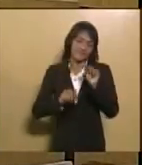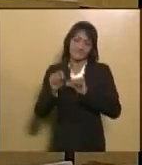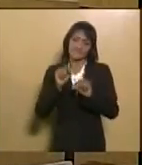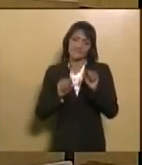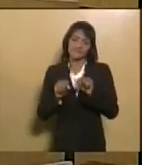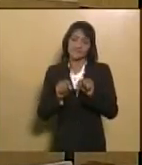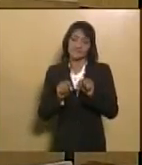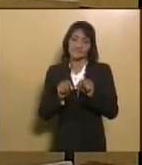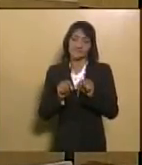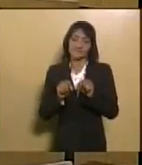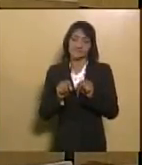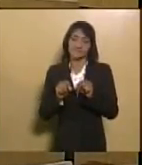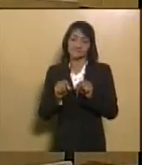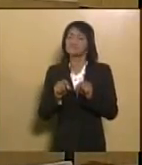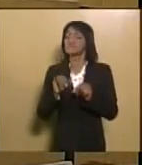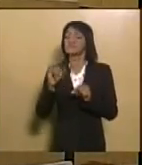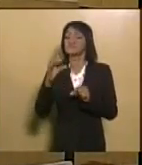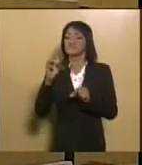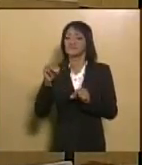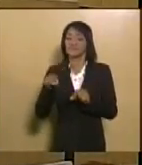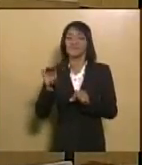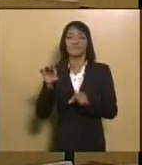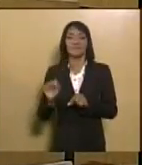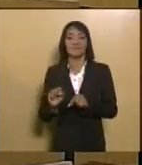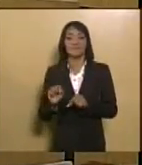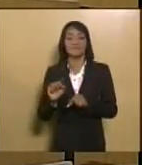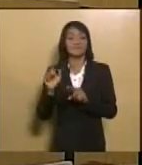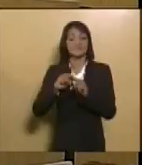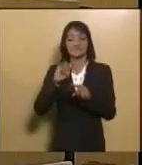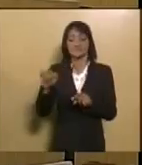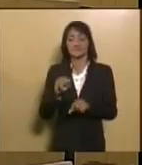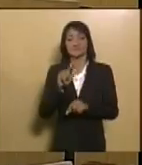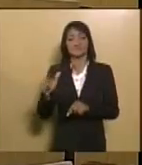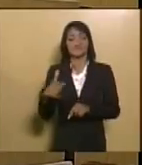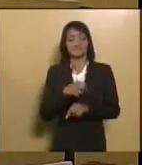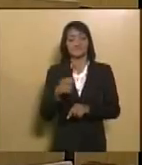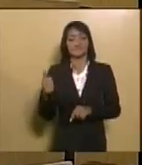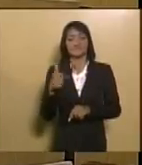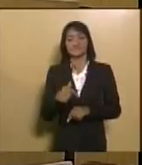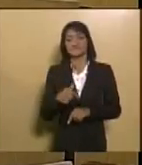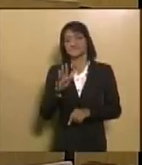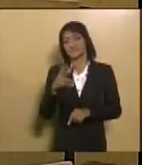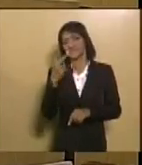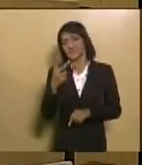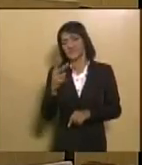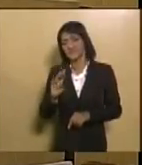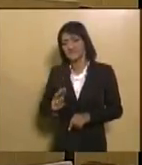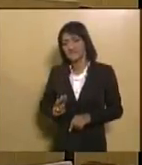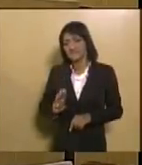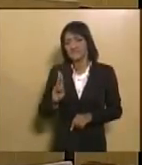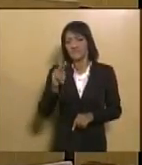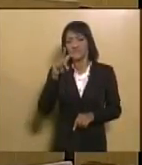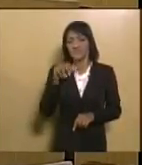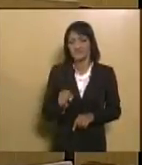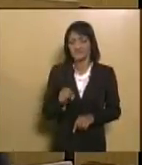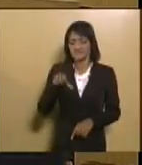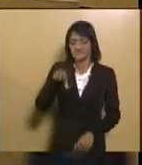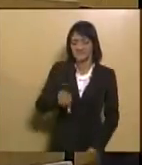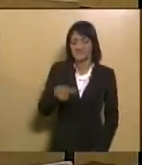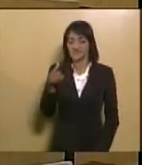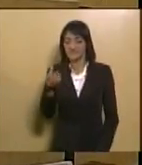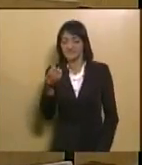do ICMS até junho de 2017 está na casa dos 2 bilhões e 960